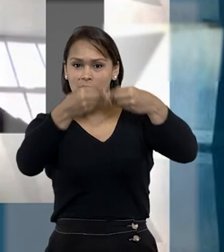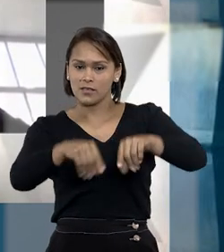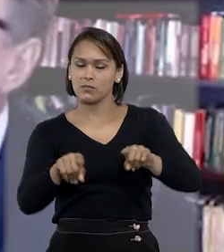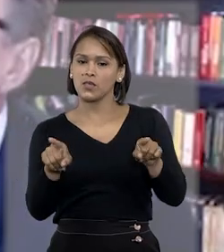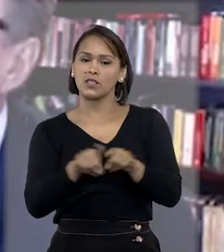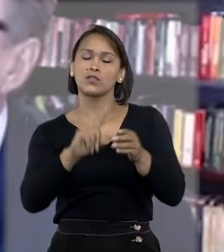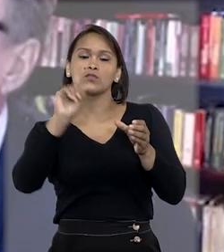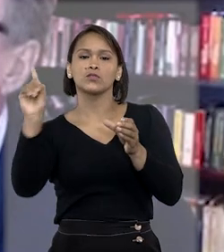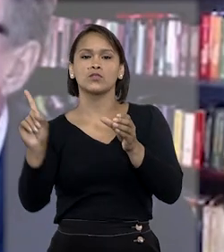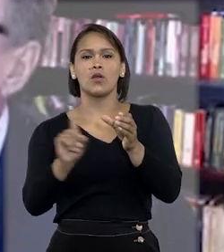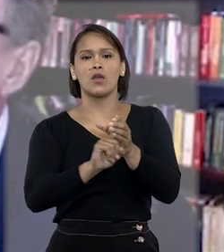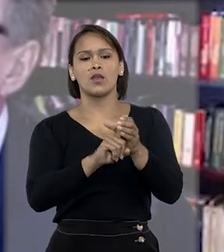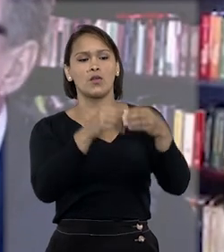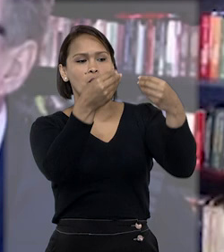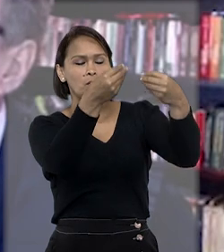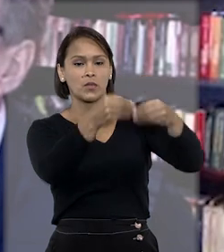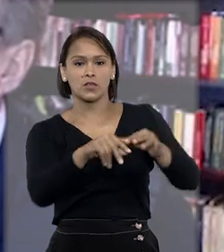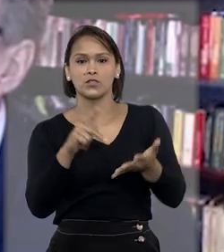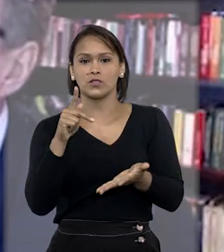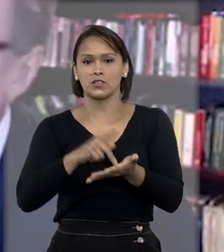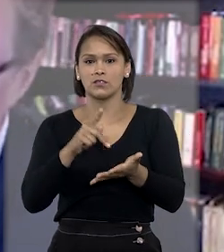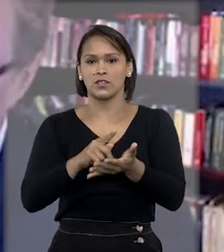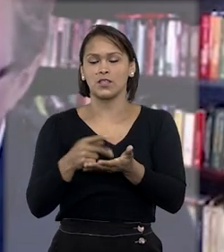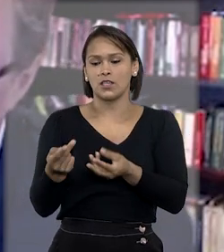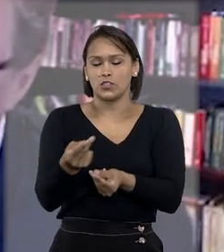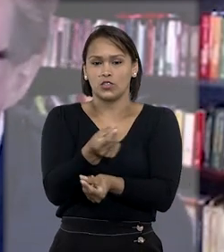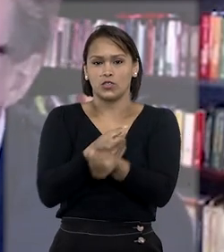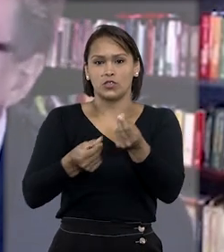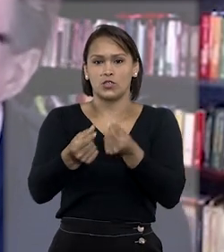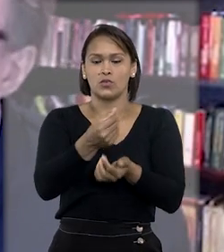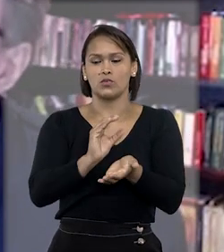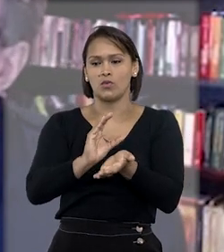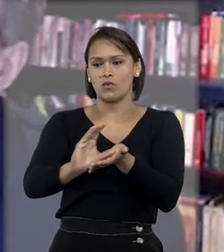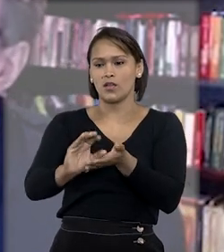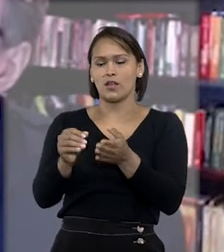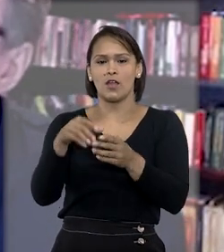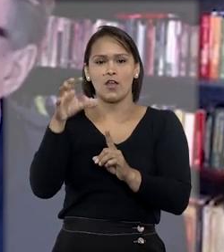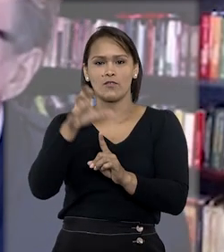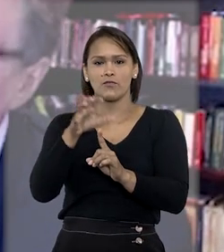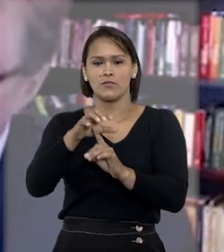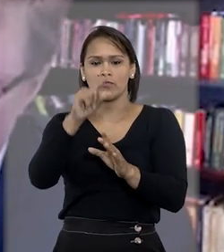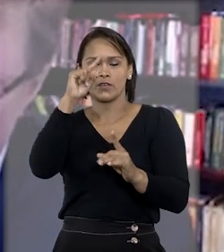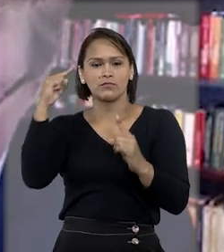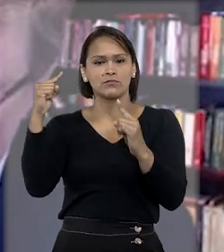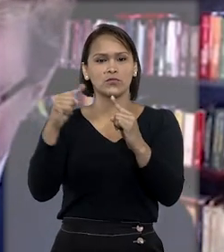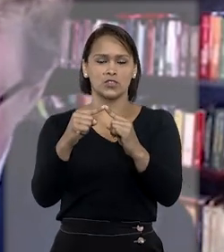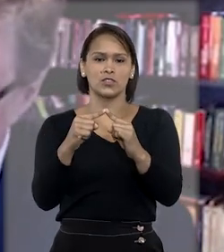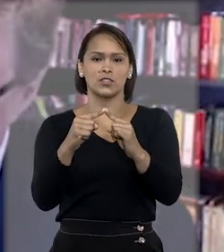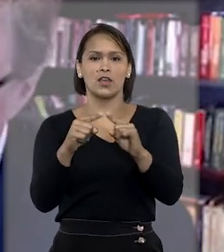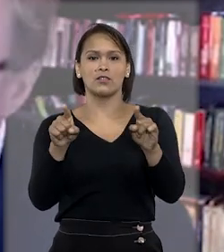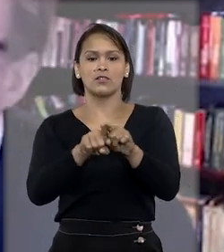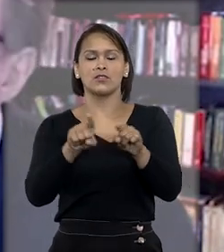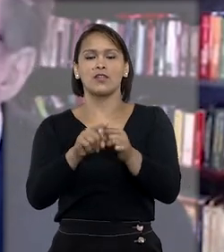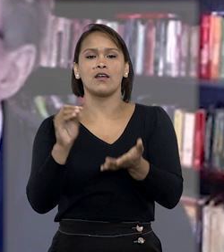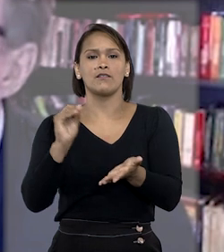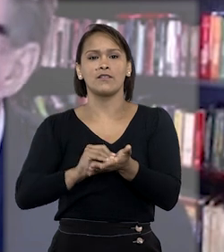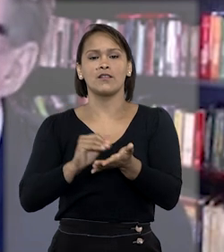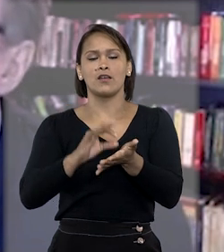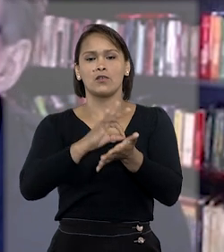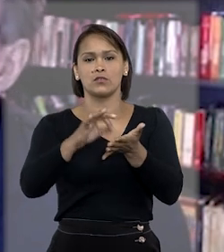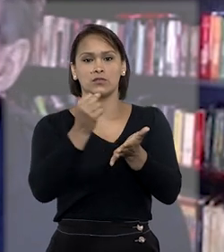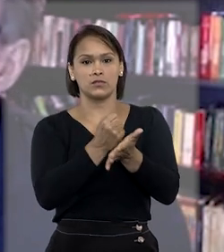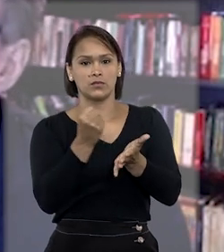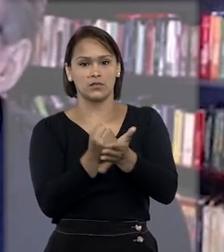Perdas e Danos só incluem os prejuízos efetivos e os lucros cessantes causados por efeito direto e imediato da